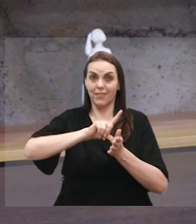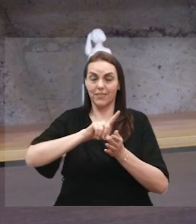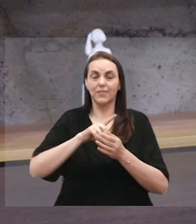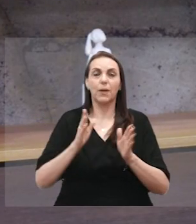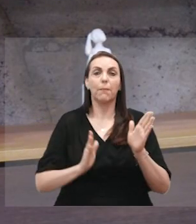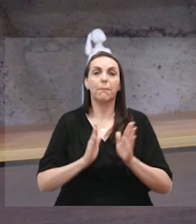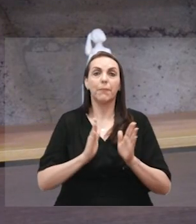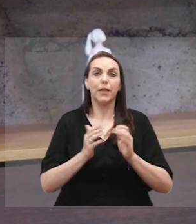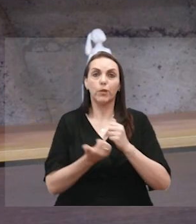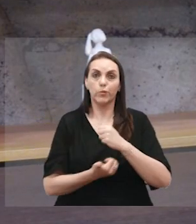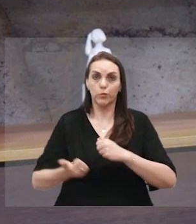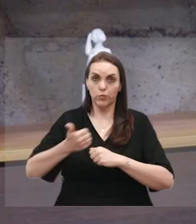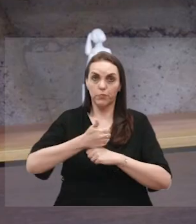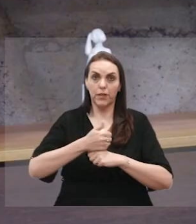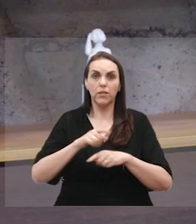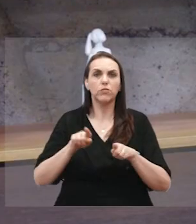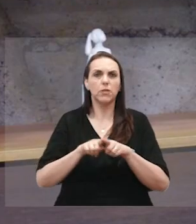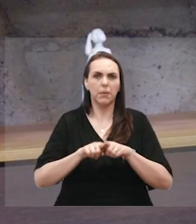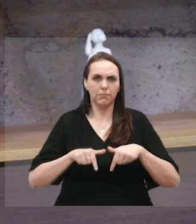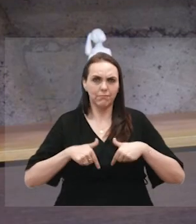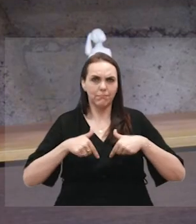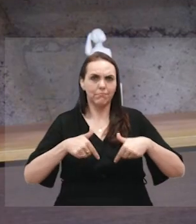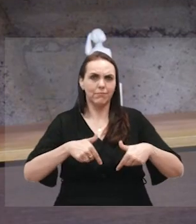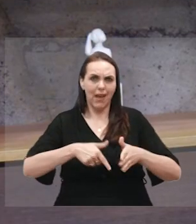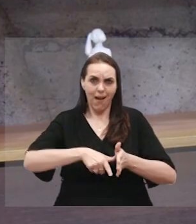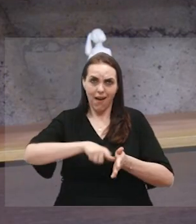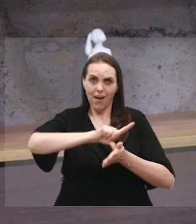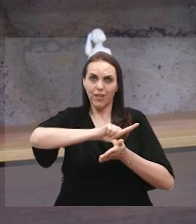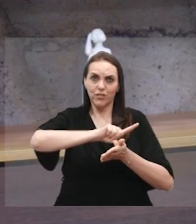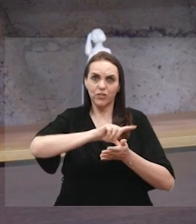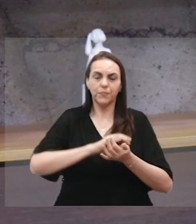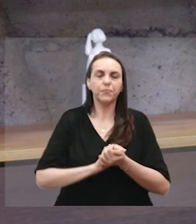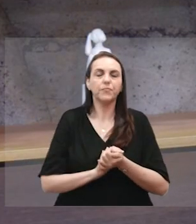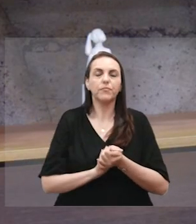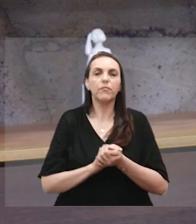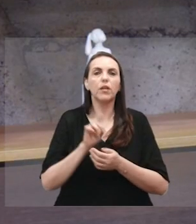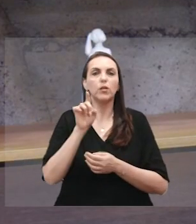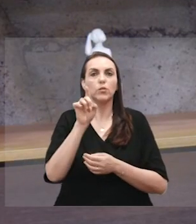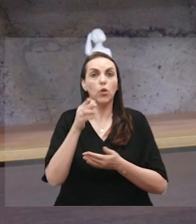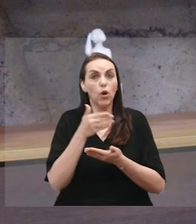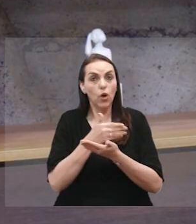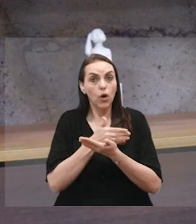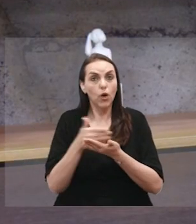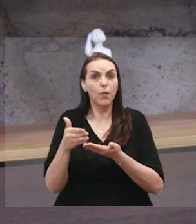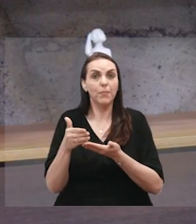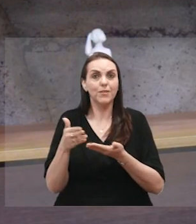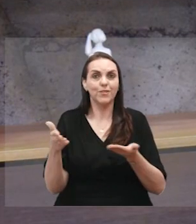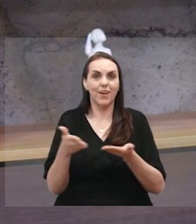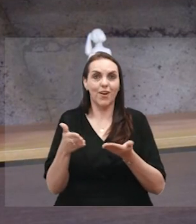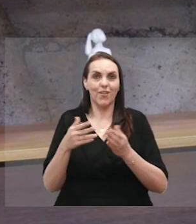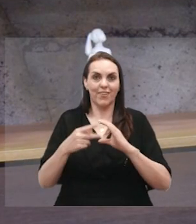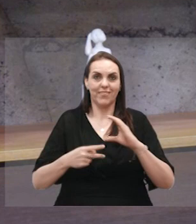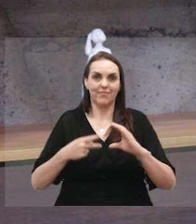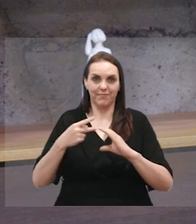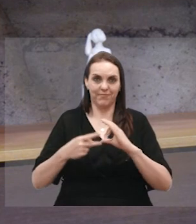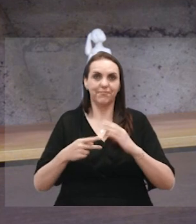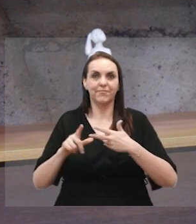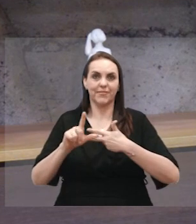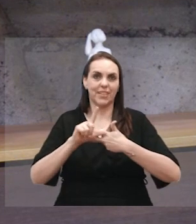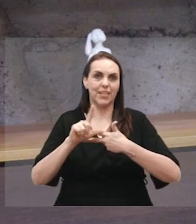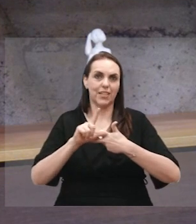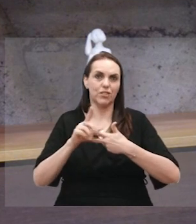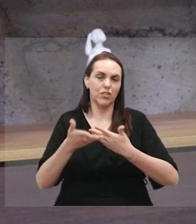como suplente, e o senhor vinha militando ainda muito antes disso. Então, por ser a sua estreia no